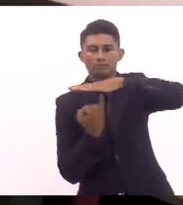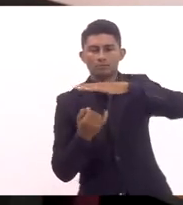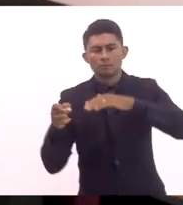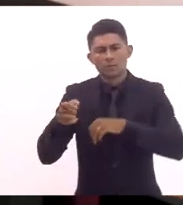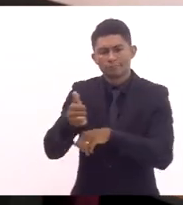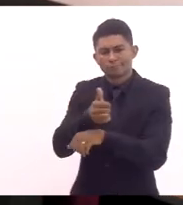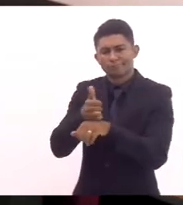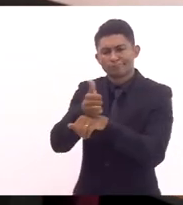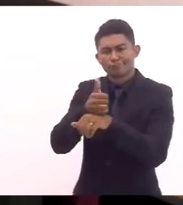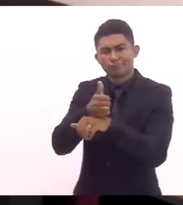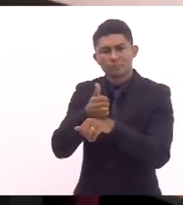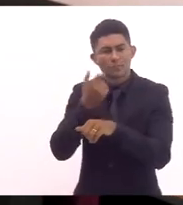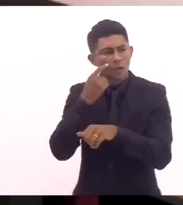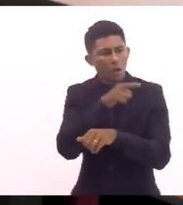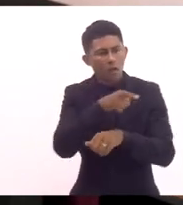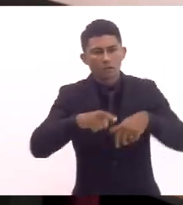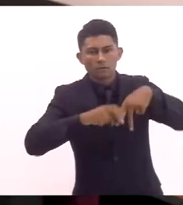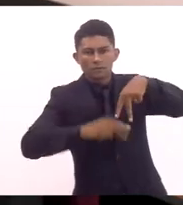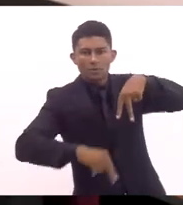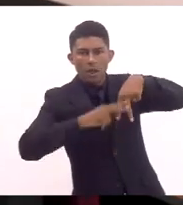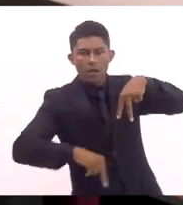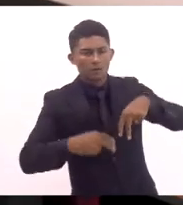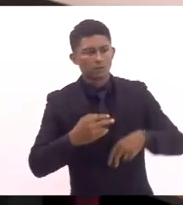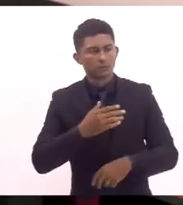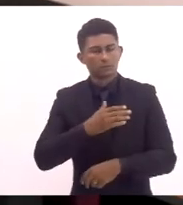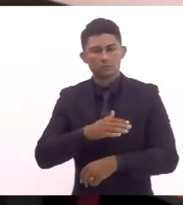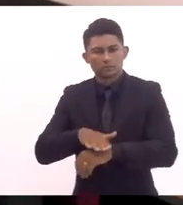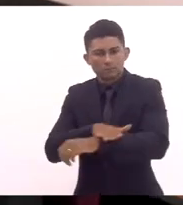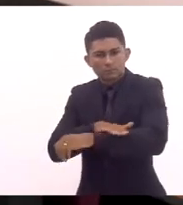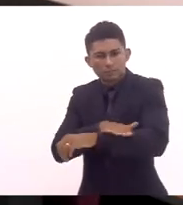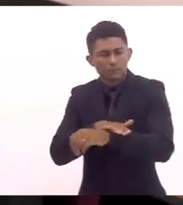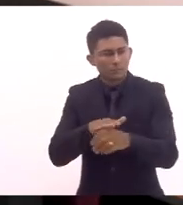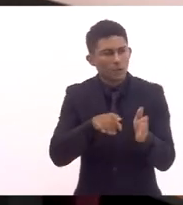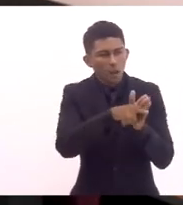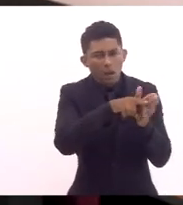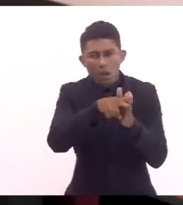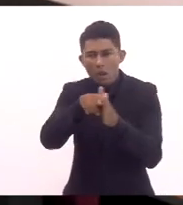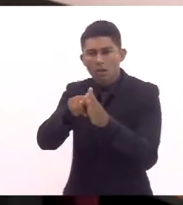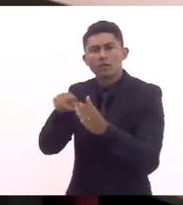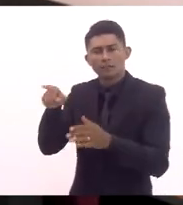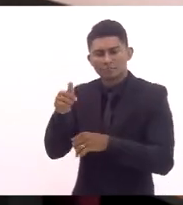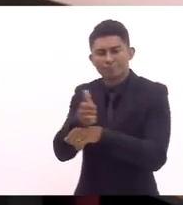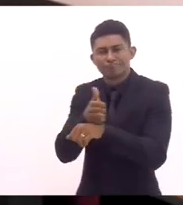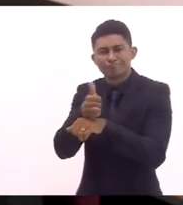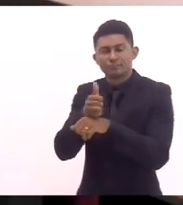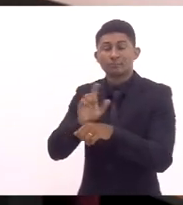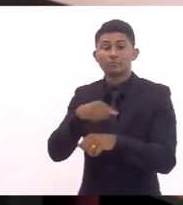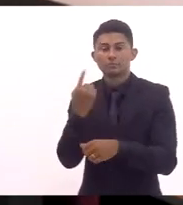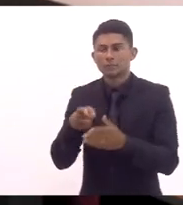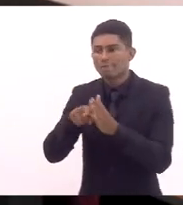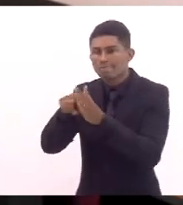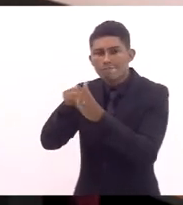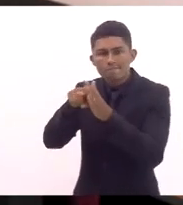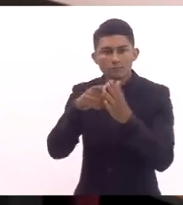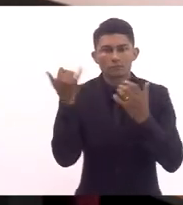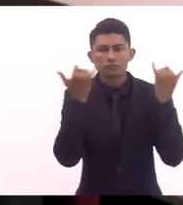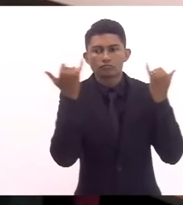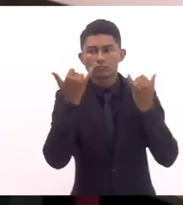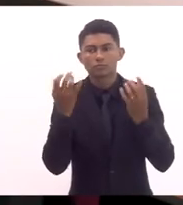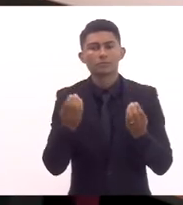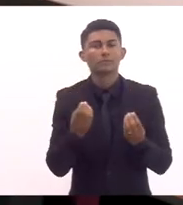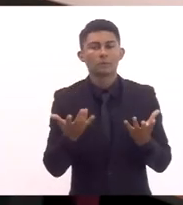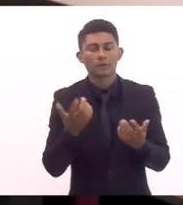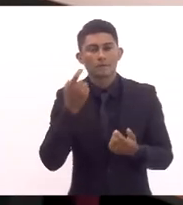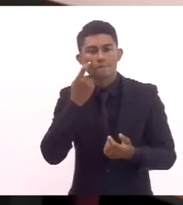especialista em mapeamento de gênero e Raça Então a gente tem feito esse levantamento de dados para poder